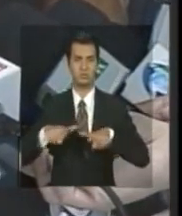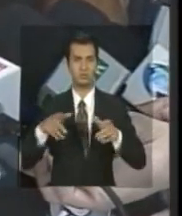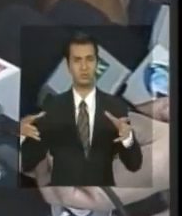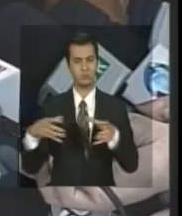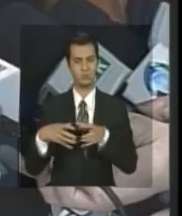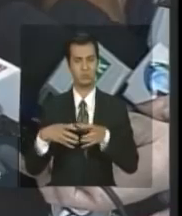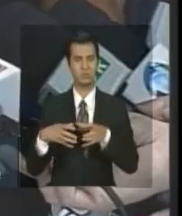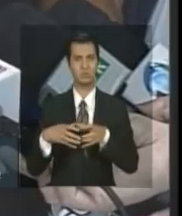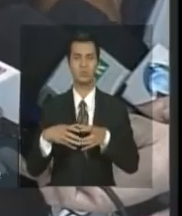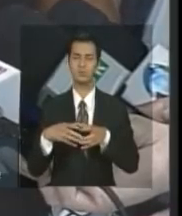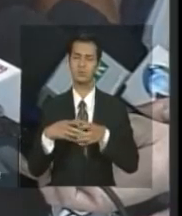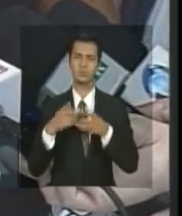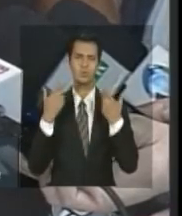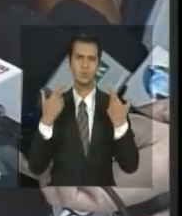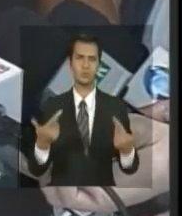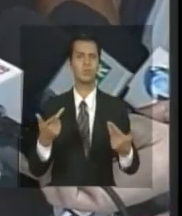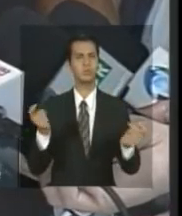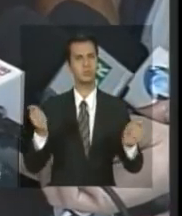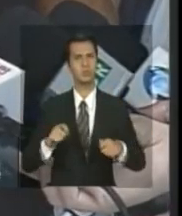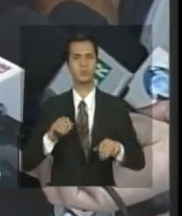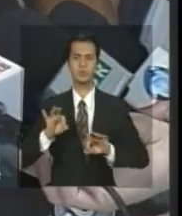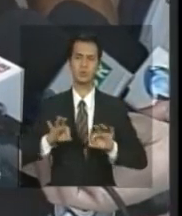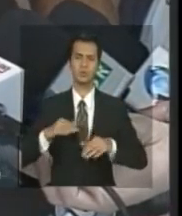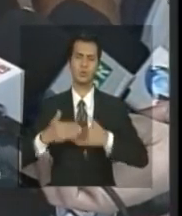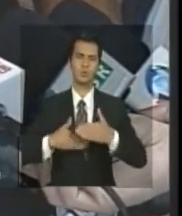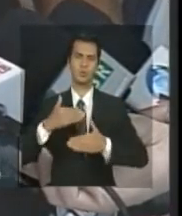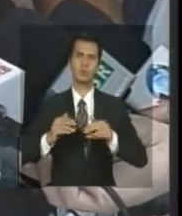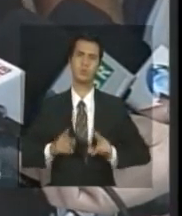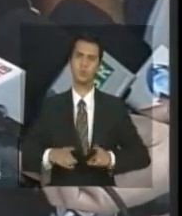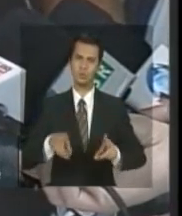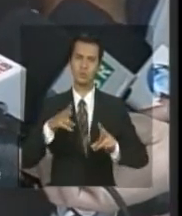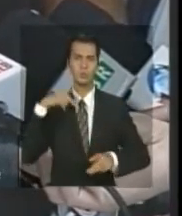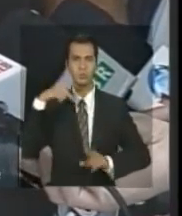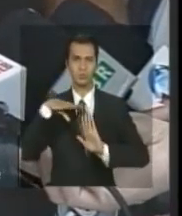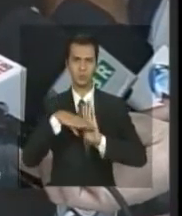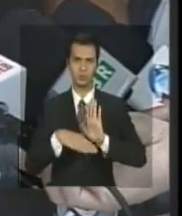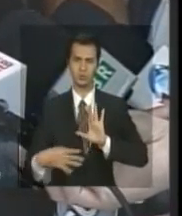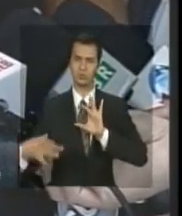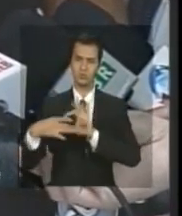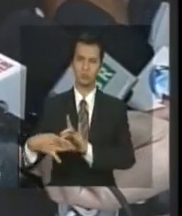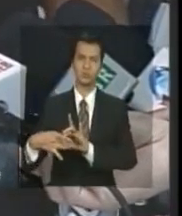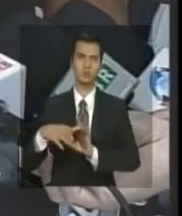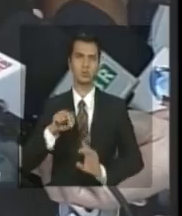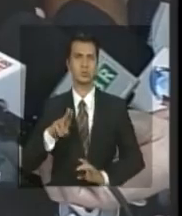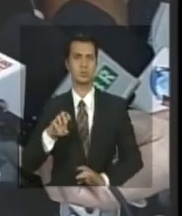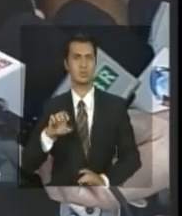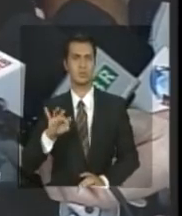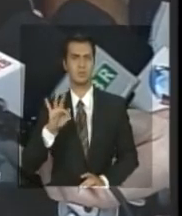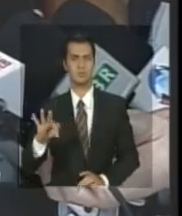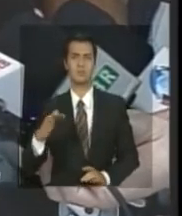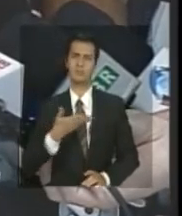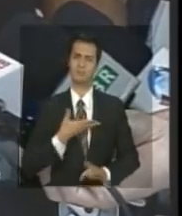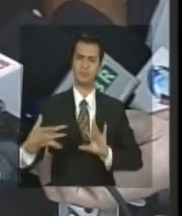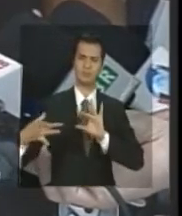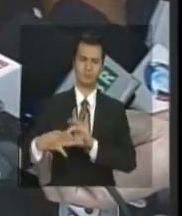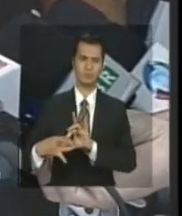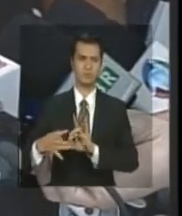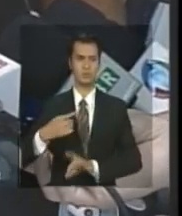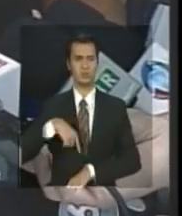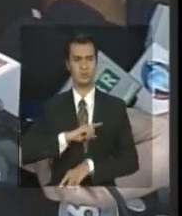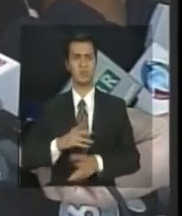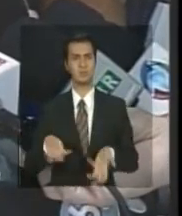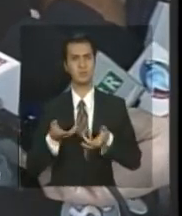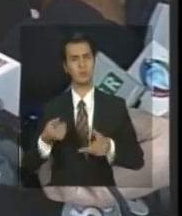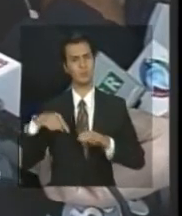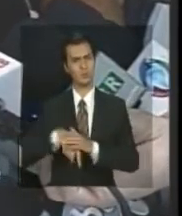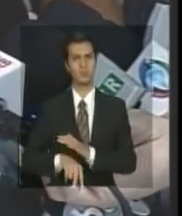toda a tranquilidade e continuar construindo políticas conjuntas, e a Unicef é nosso parceiro e nós queremos que